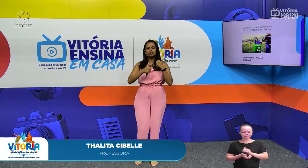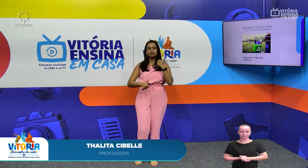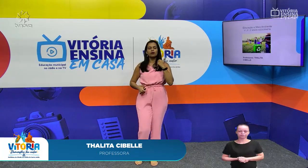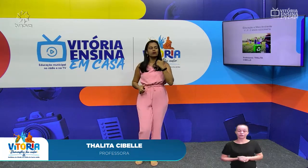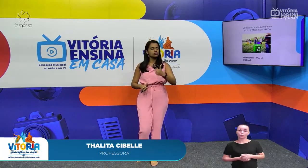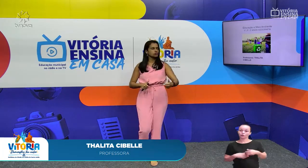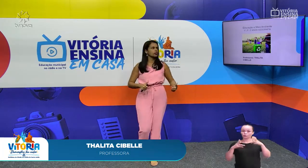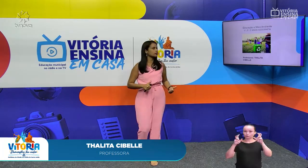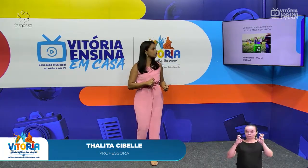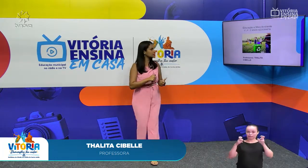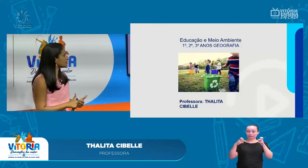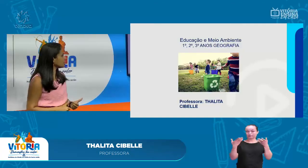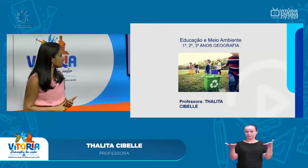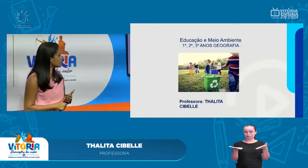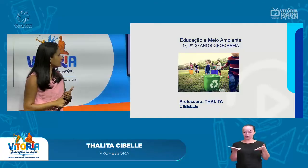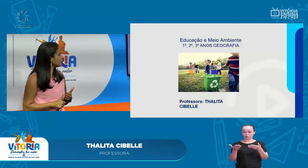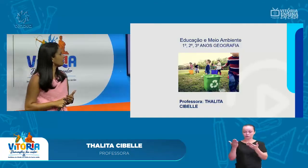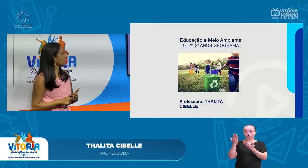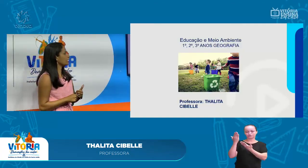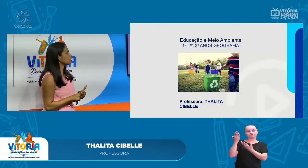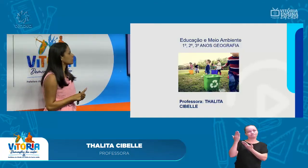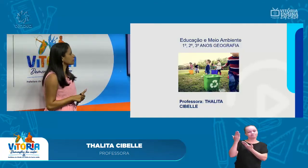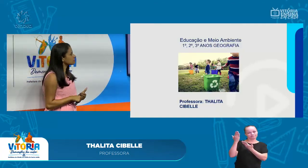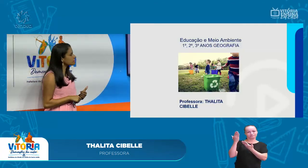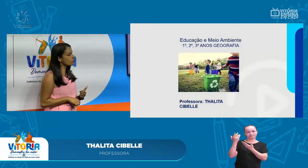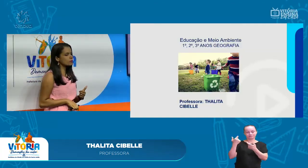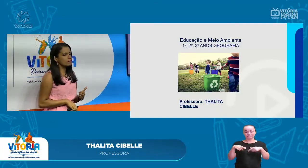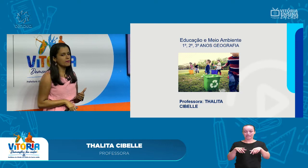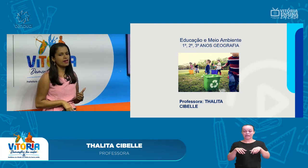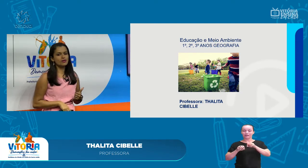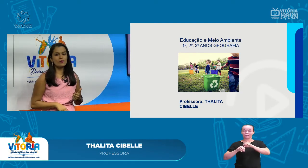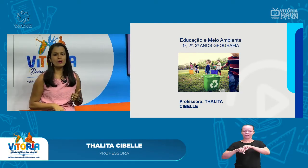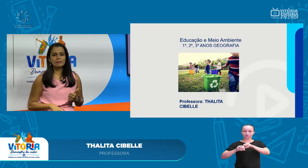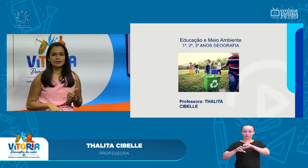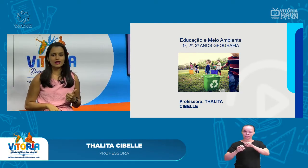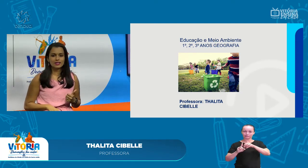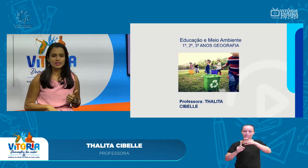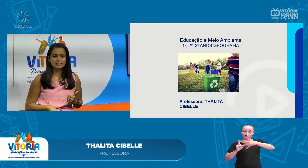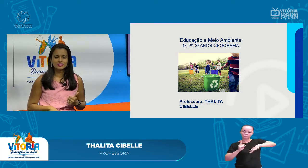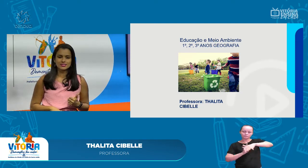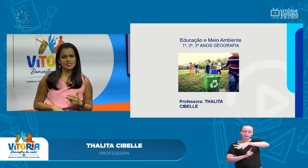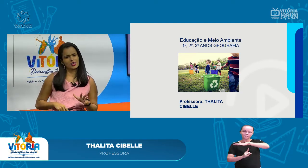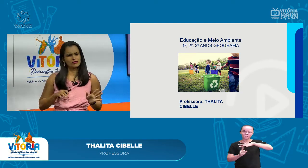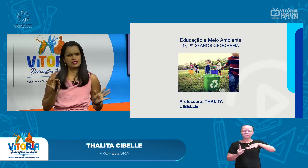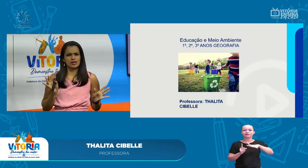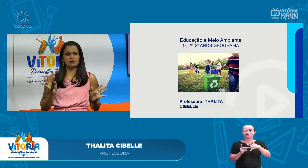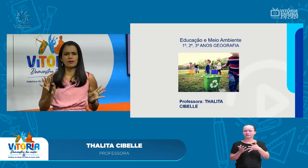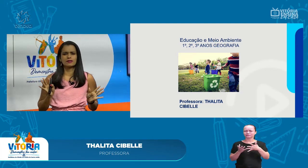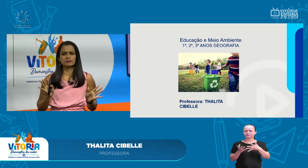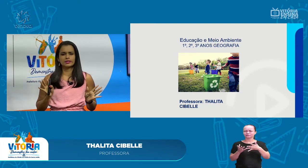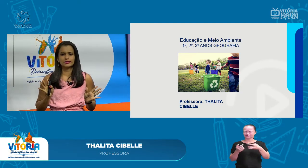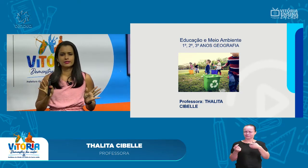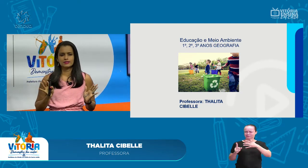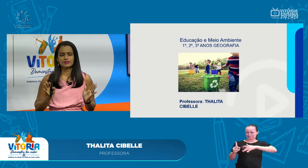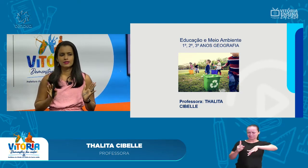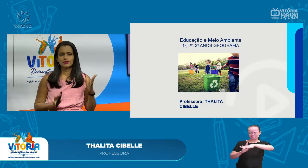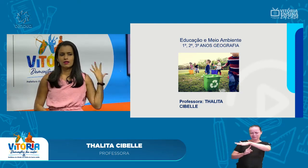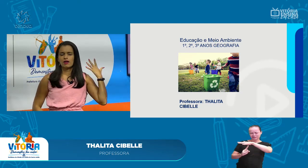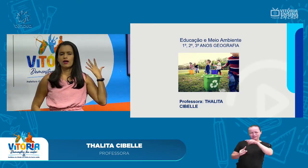nosso tema hoje está aqui na telinha. Educação e meio ambiente. Será que você sabe o que é meio